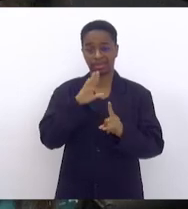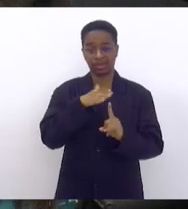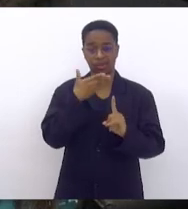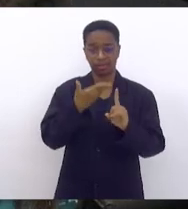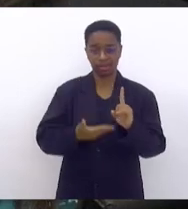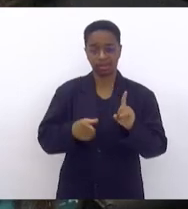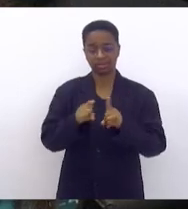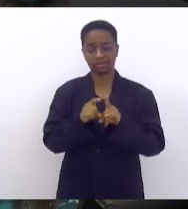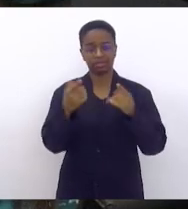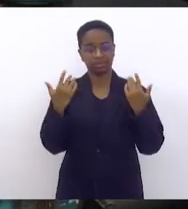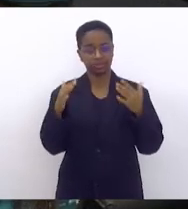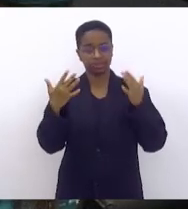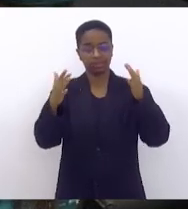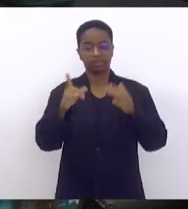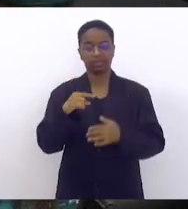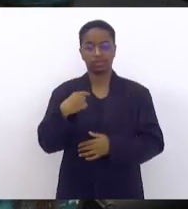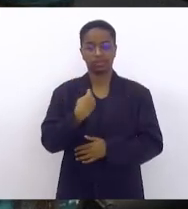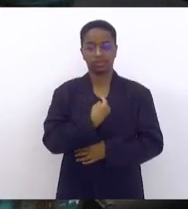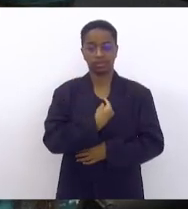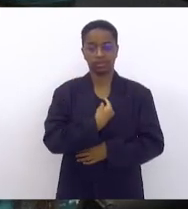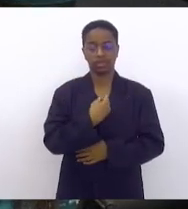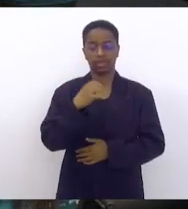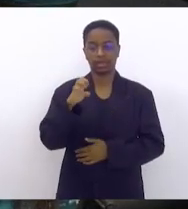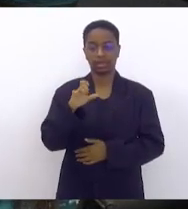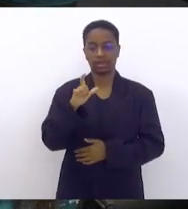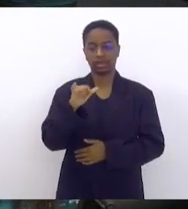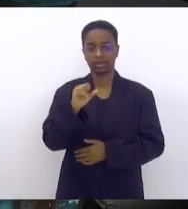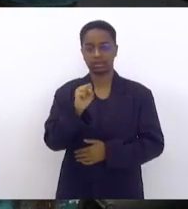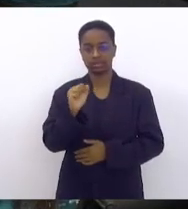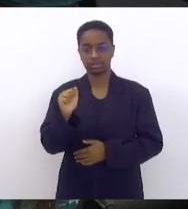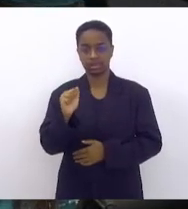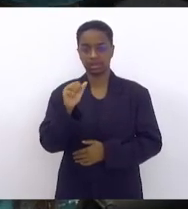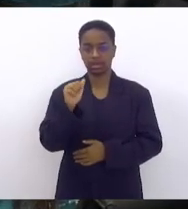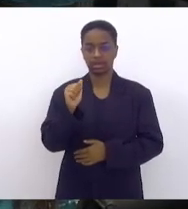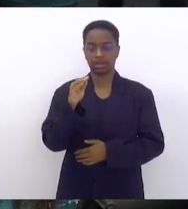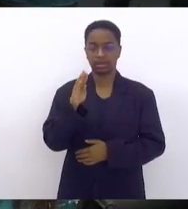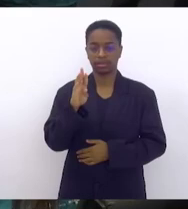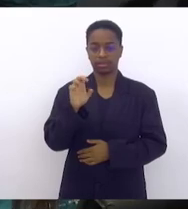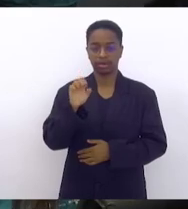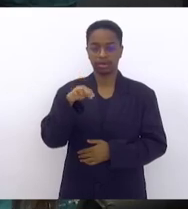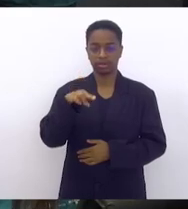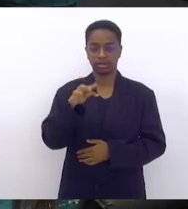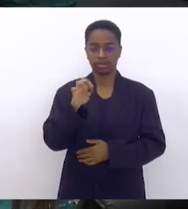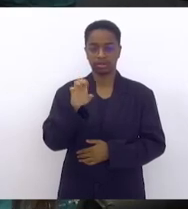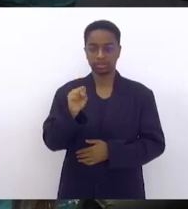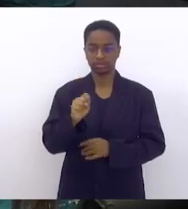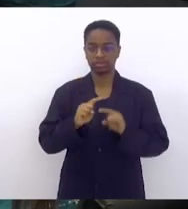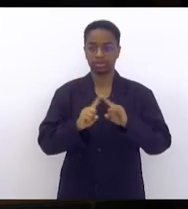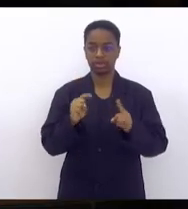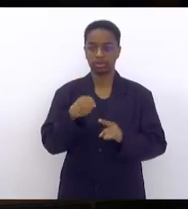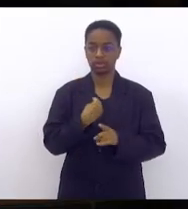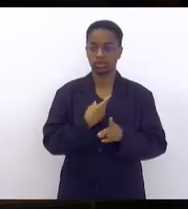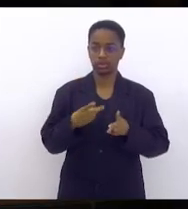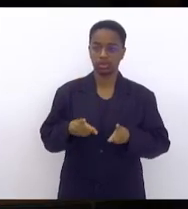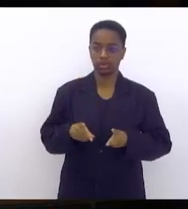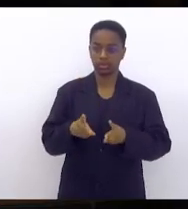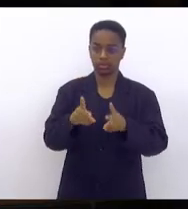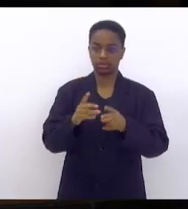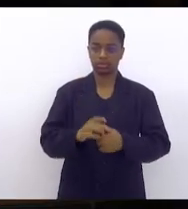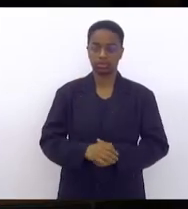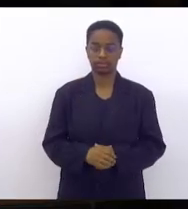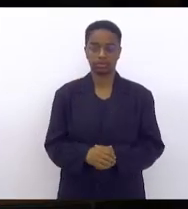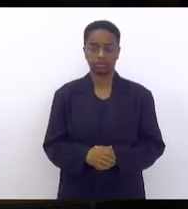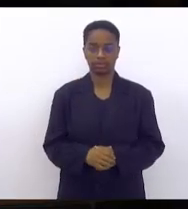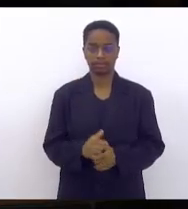de palmas para nossa querida Elisa Brantes, mas vamos dar continuidade à mesa, né?